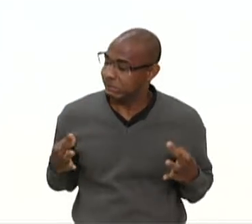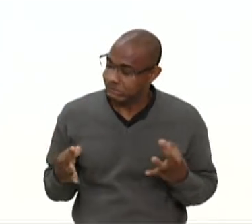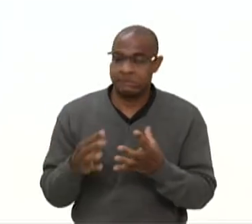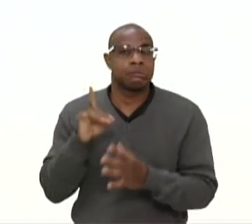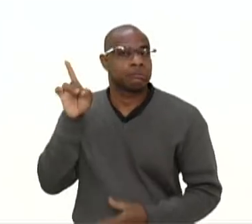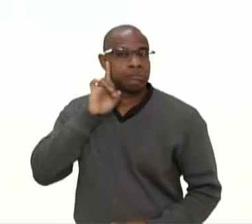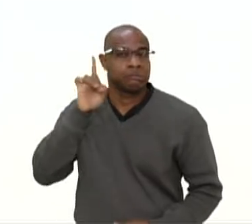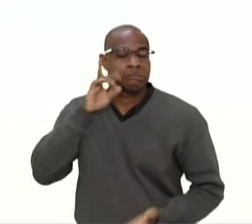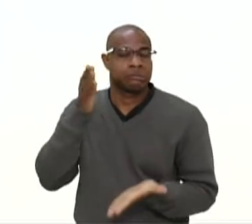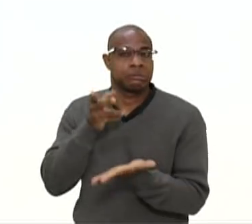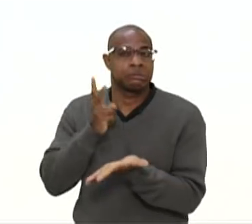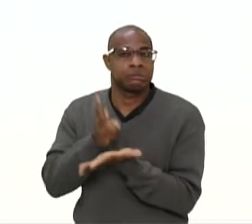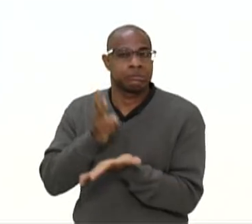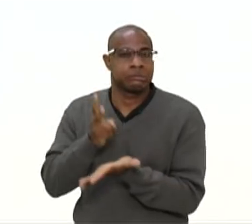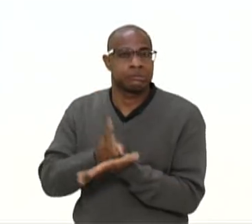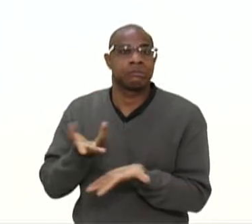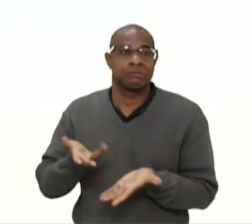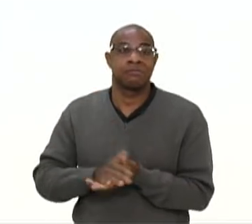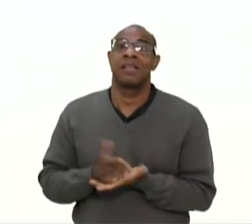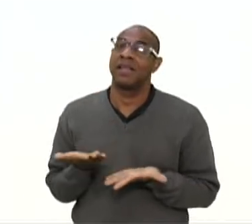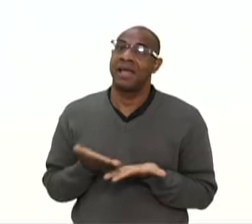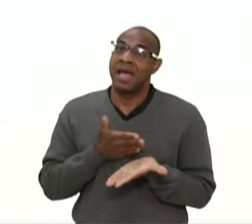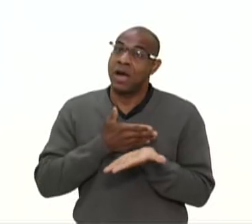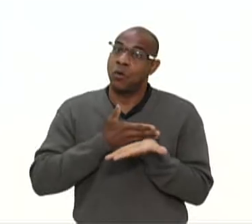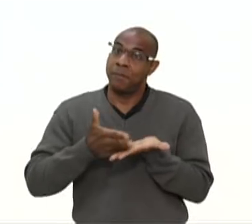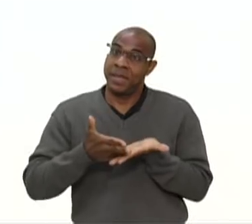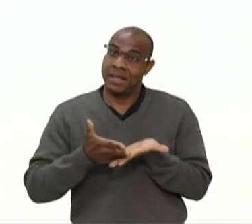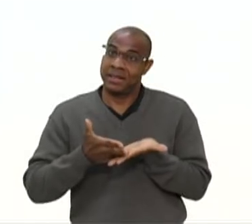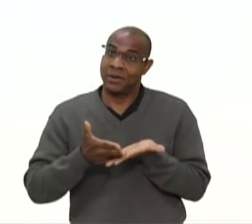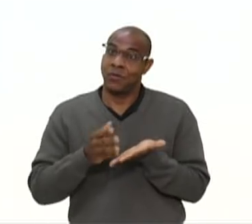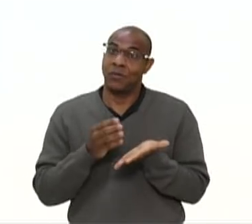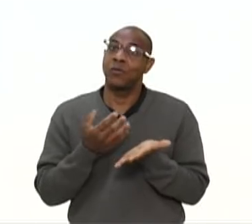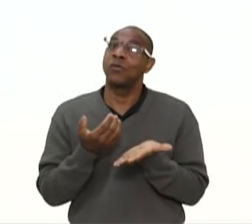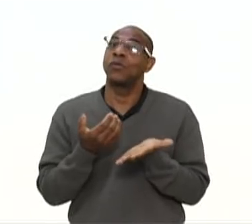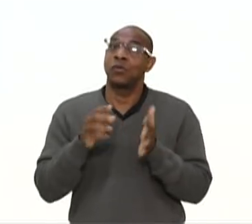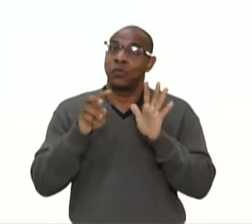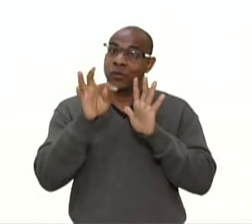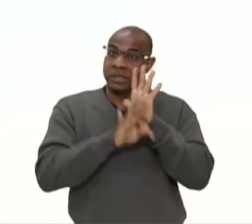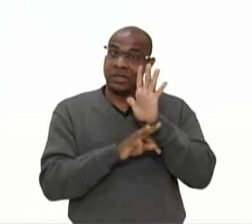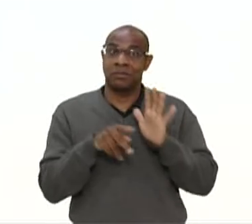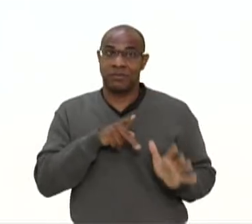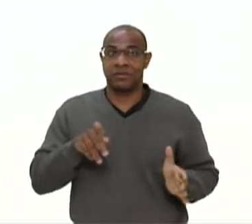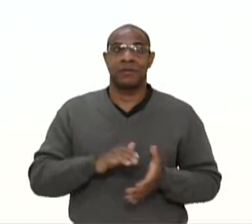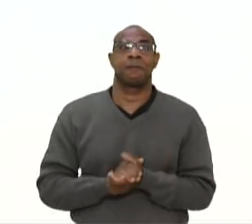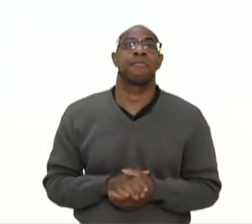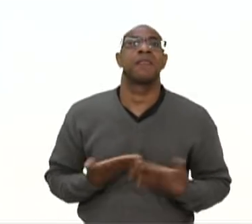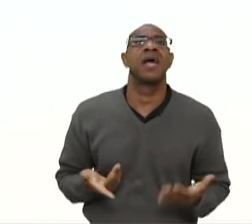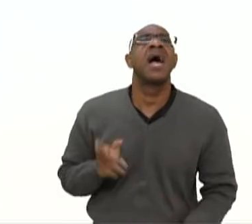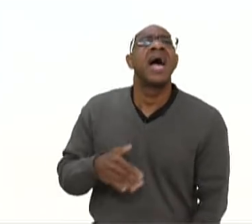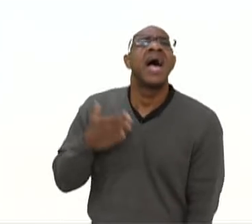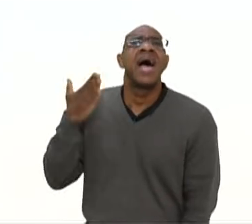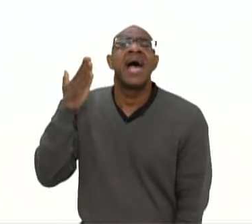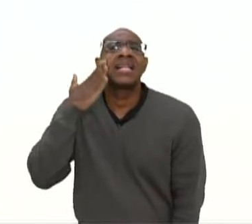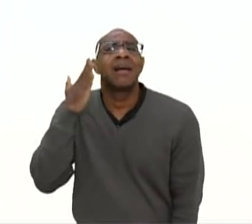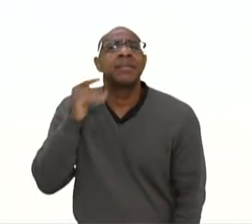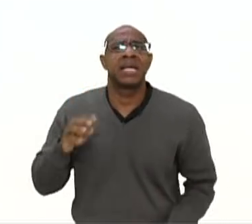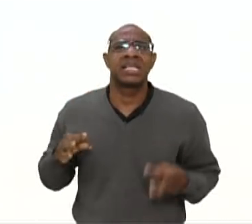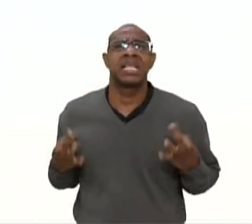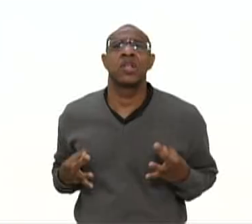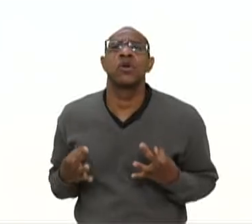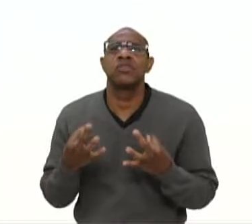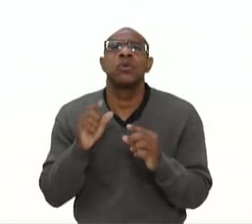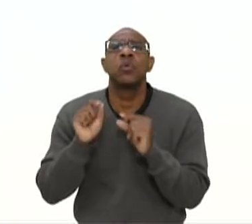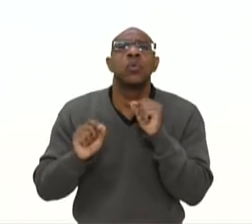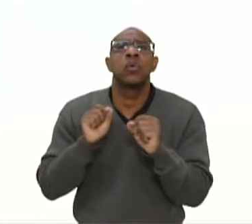é a parte inicial do meu texto, ou seja, a minha introdução. É sabido que a